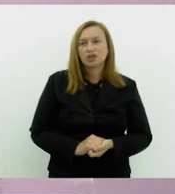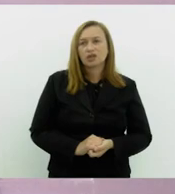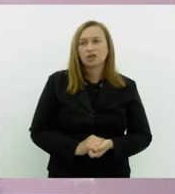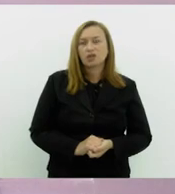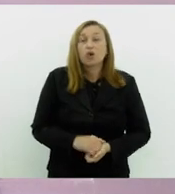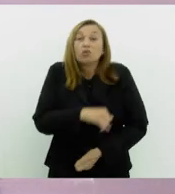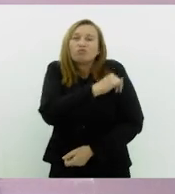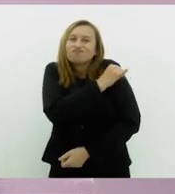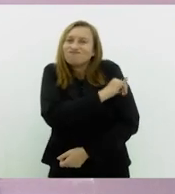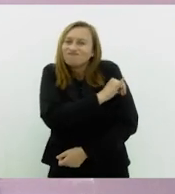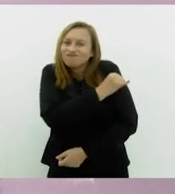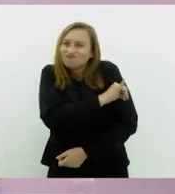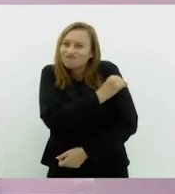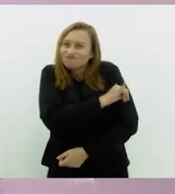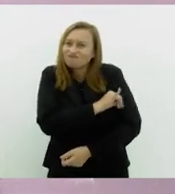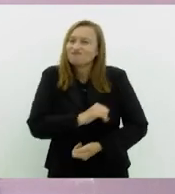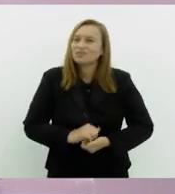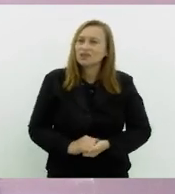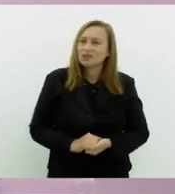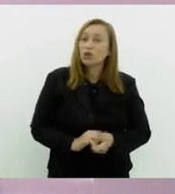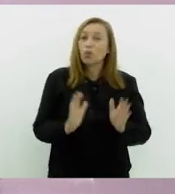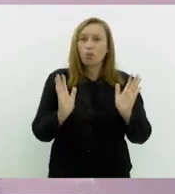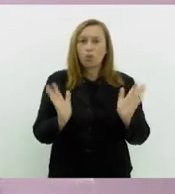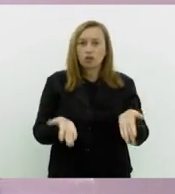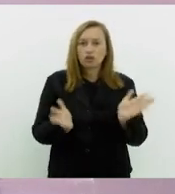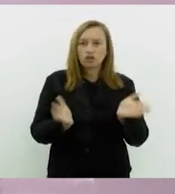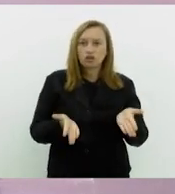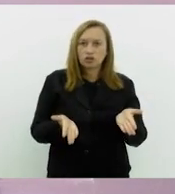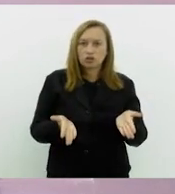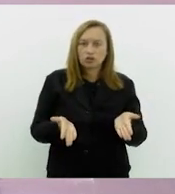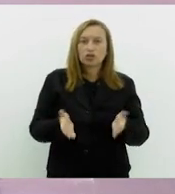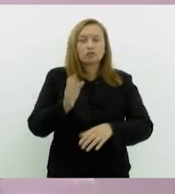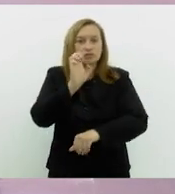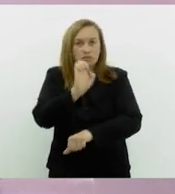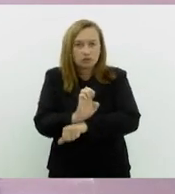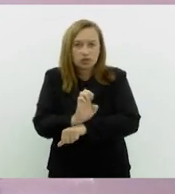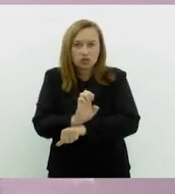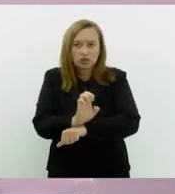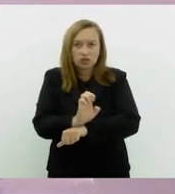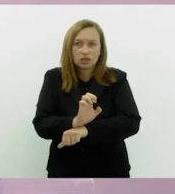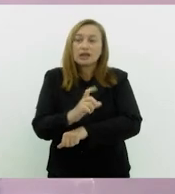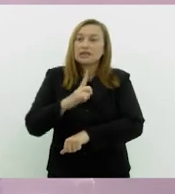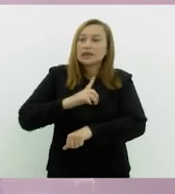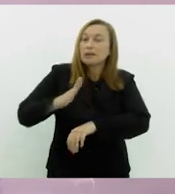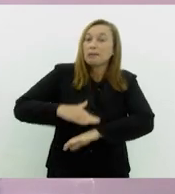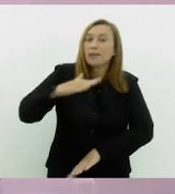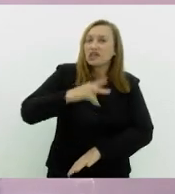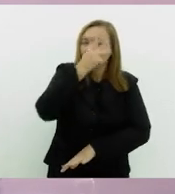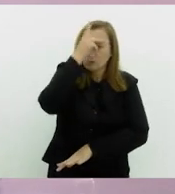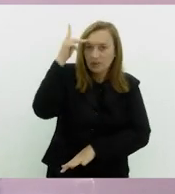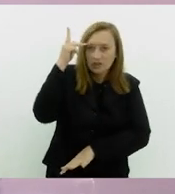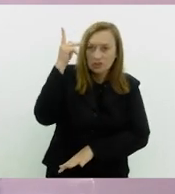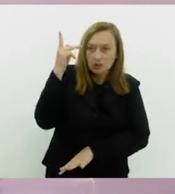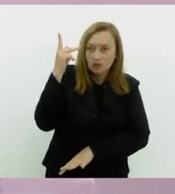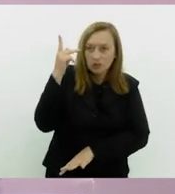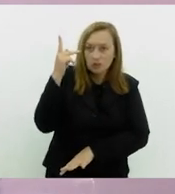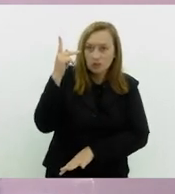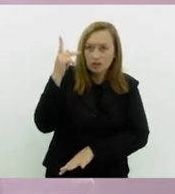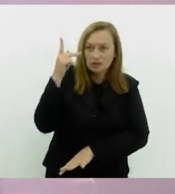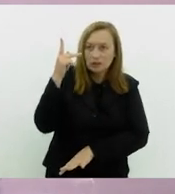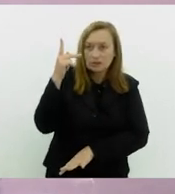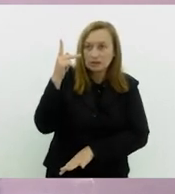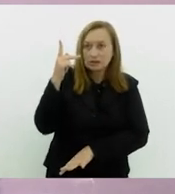o Rio de Janeiro, hoje, é o estado onde tem mais pessoas nessas